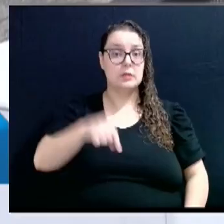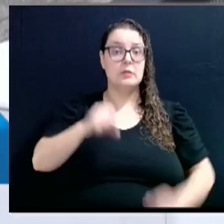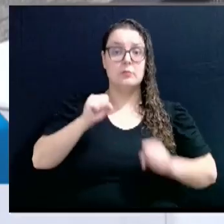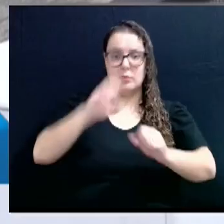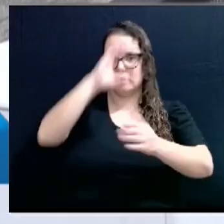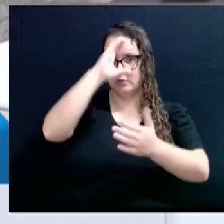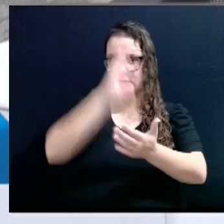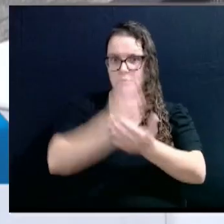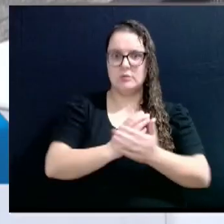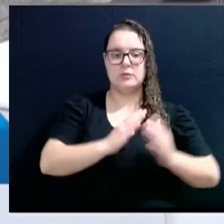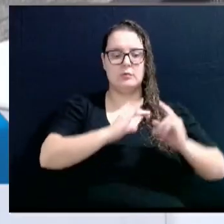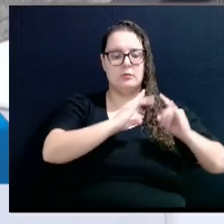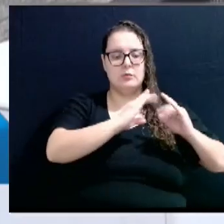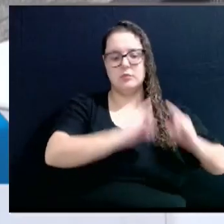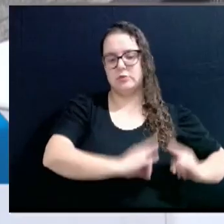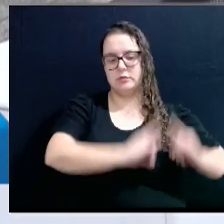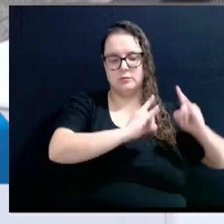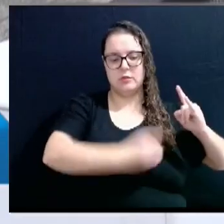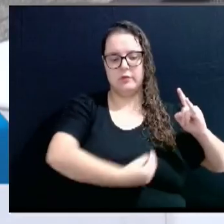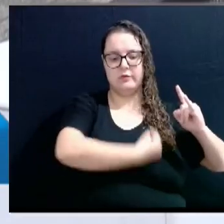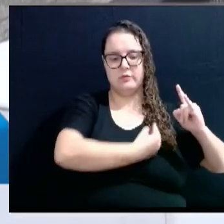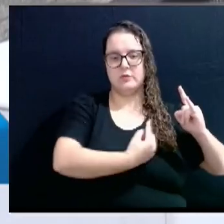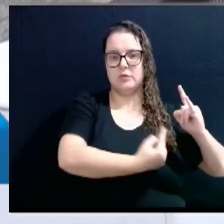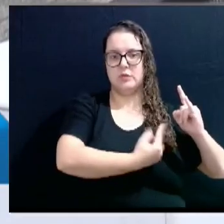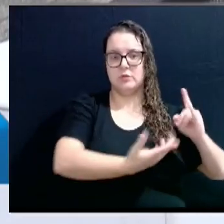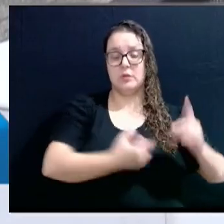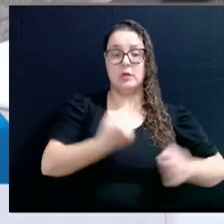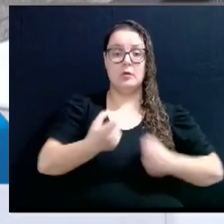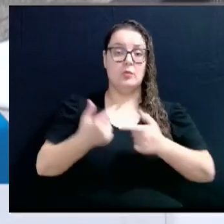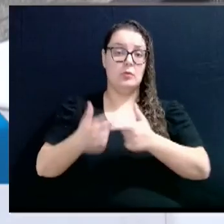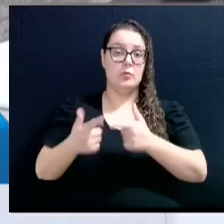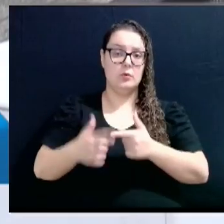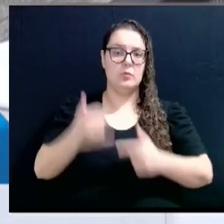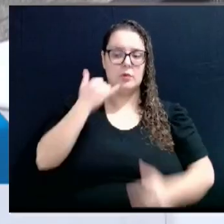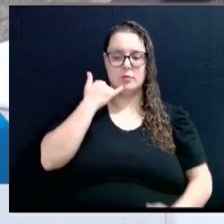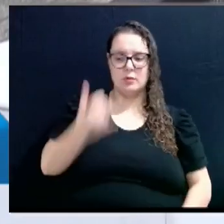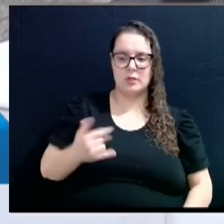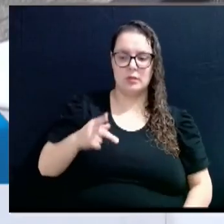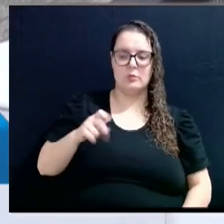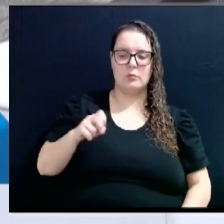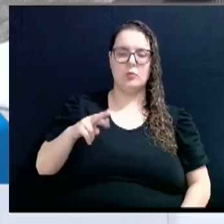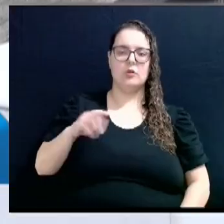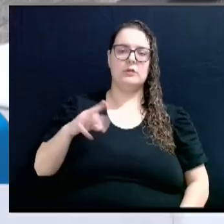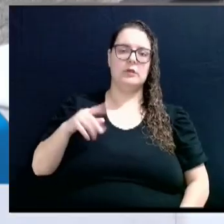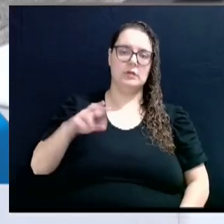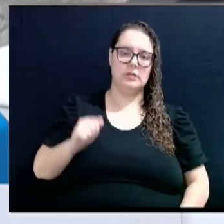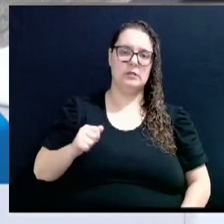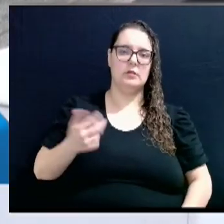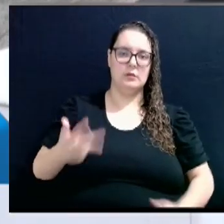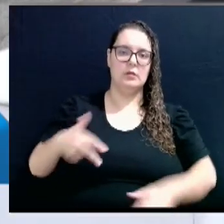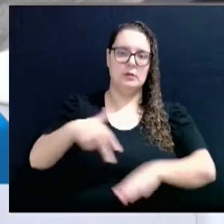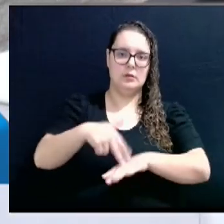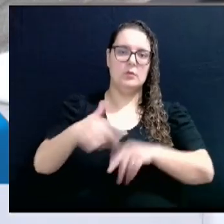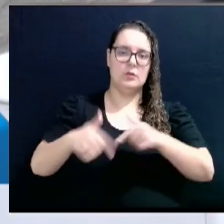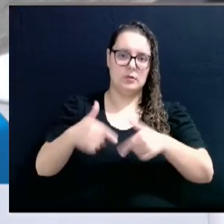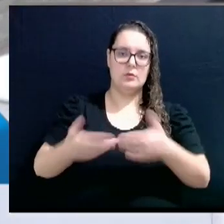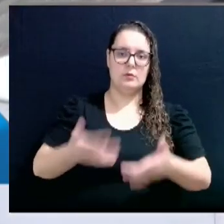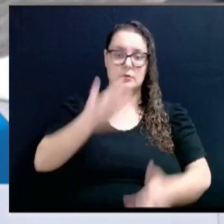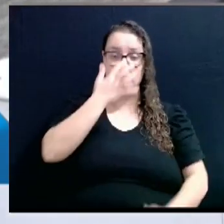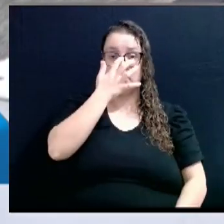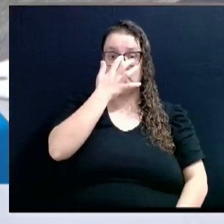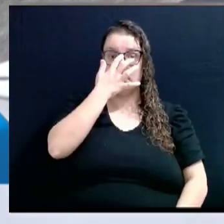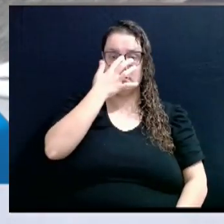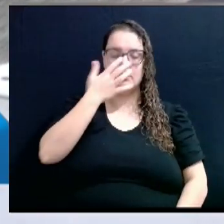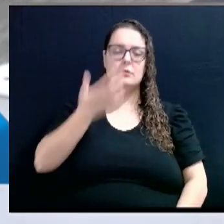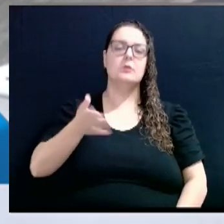sozinho, se ele tem algum problema, alguma dificuldade, ele sabe com quem ele pode contar, que é esse trabalhador porteiro, que já se